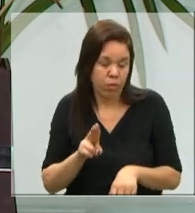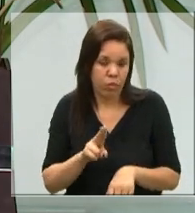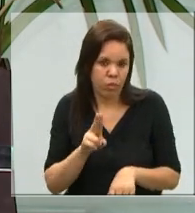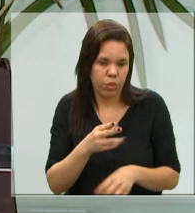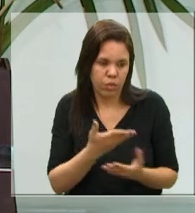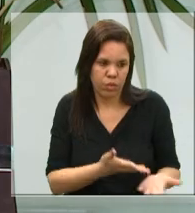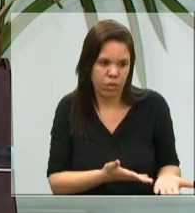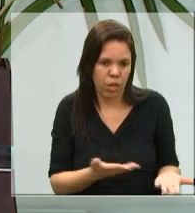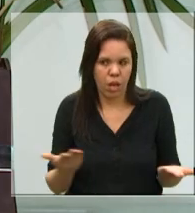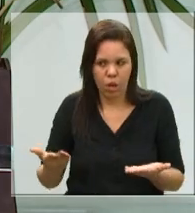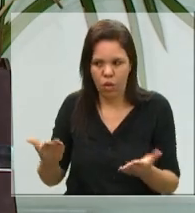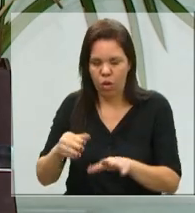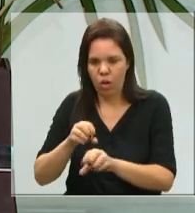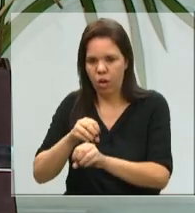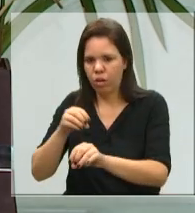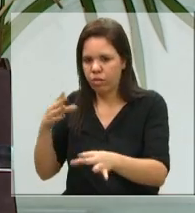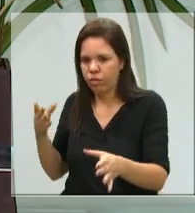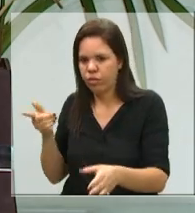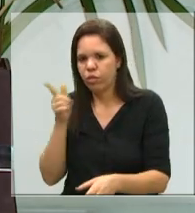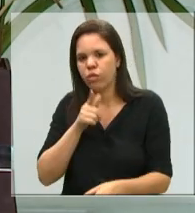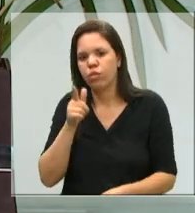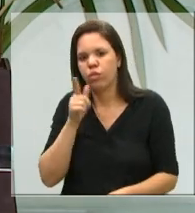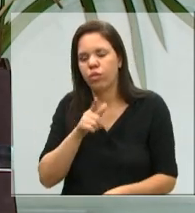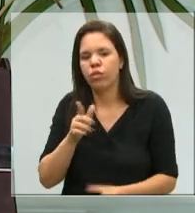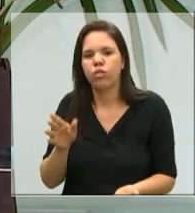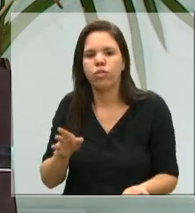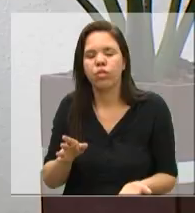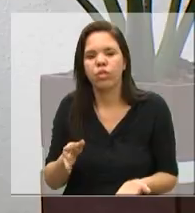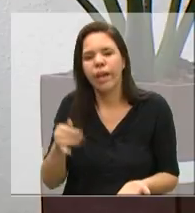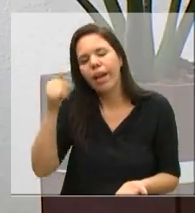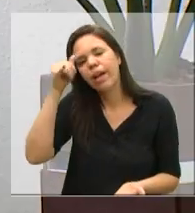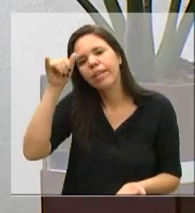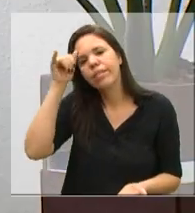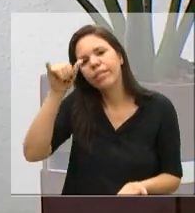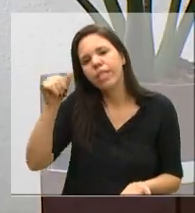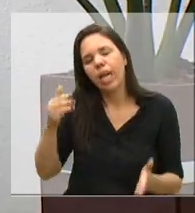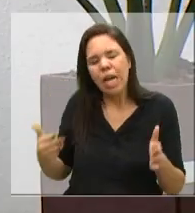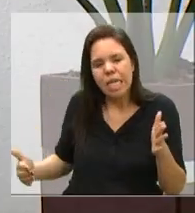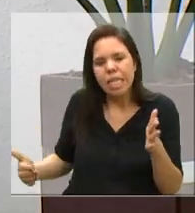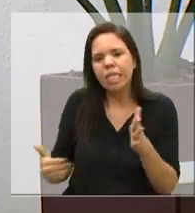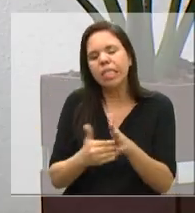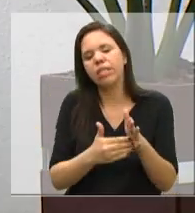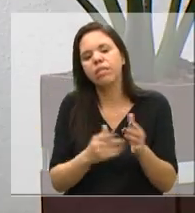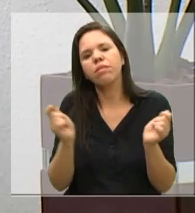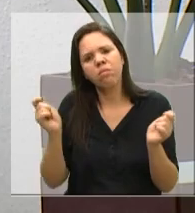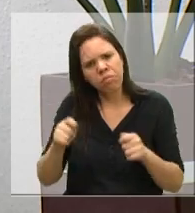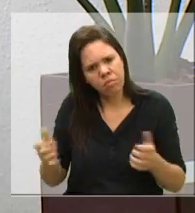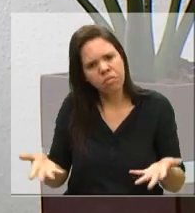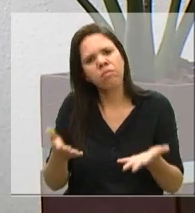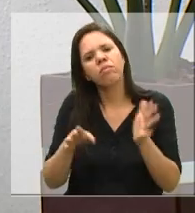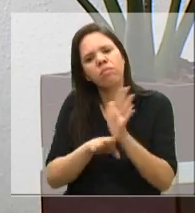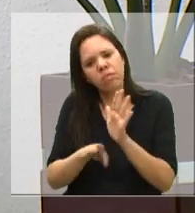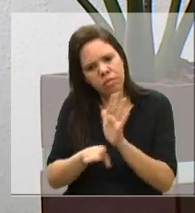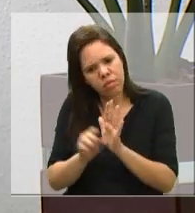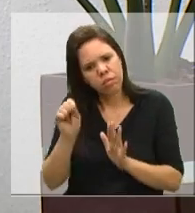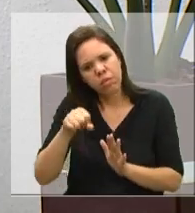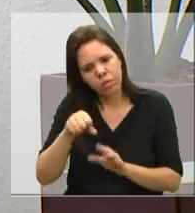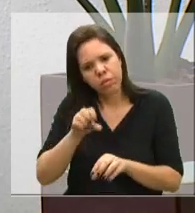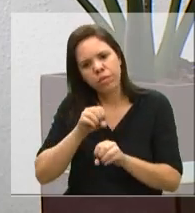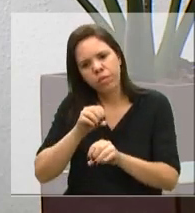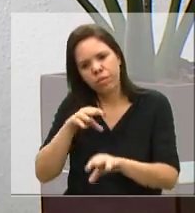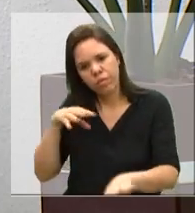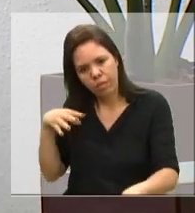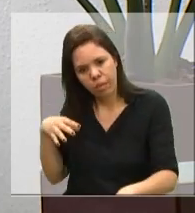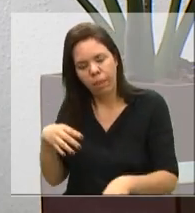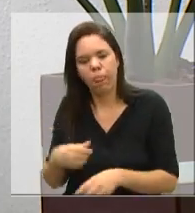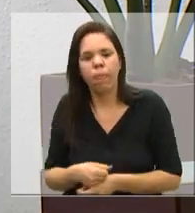determinado, hoje na educação à distância você consegue quebrar essas duas barreiras. Você avalia que dá mais possibilidades desse ensino, quando você